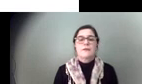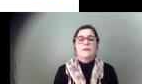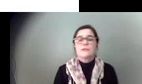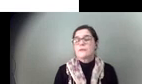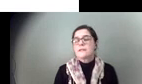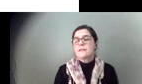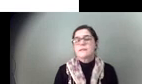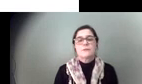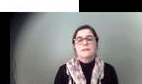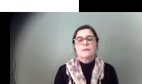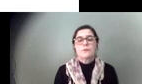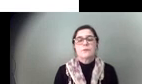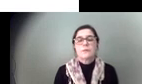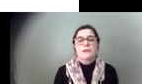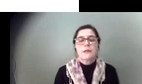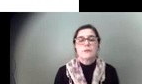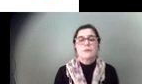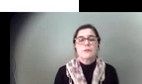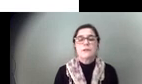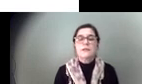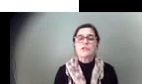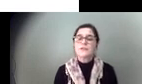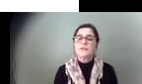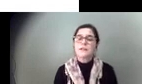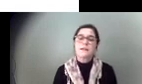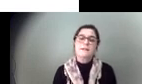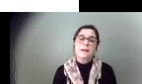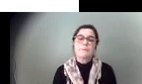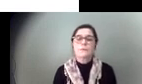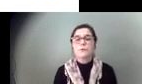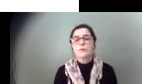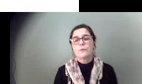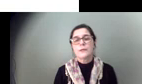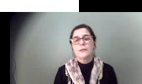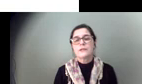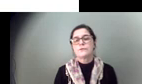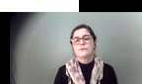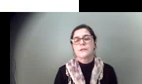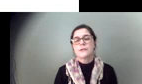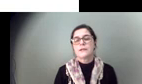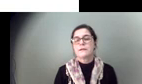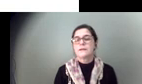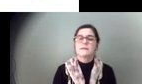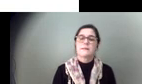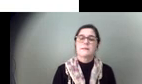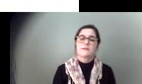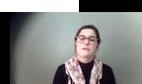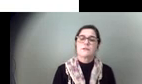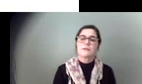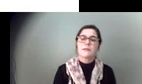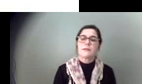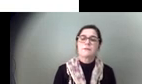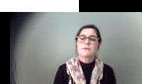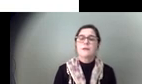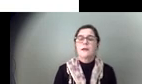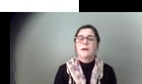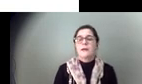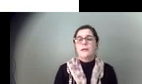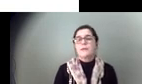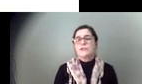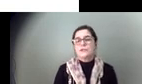facilitar a visualização desse acompanhamento. E aí a gente vai traçar um comparativo, né? Desses temas que nós